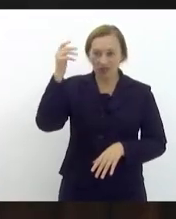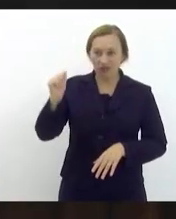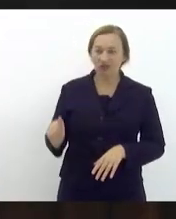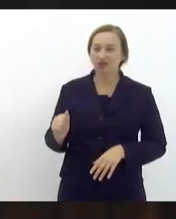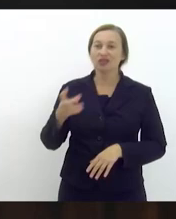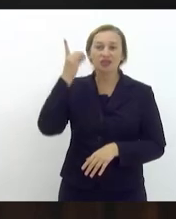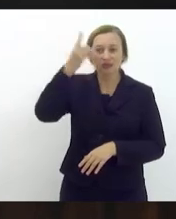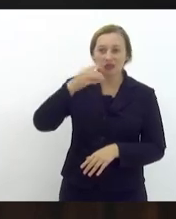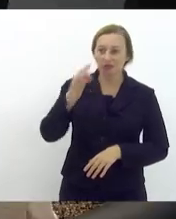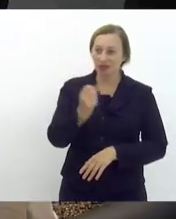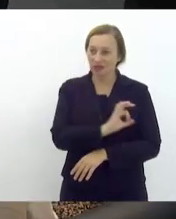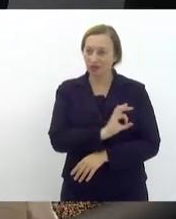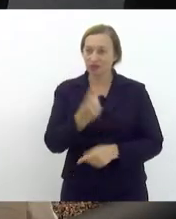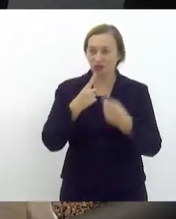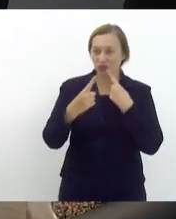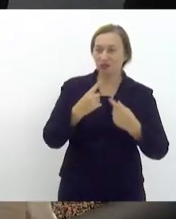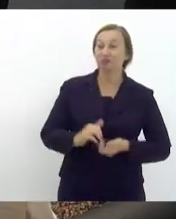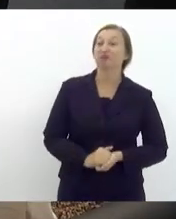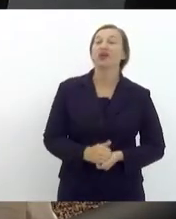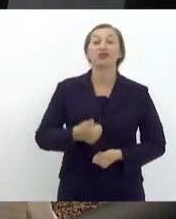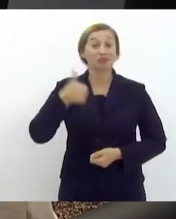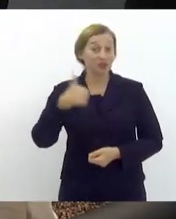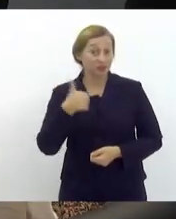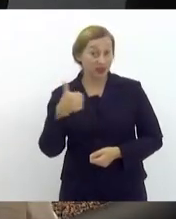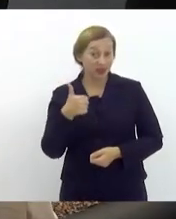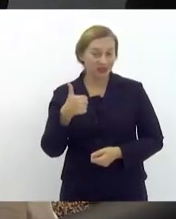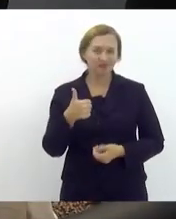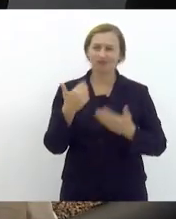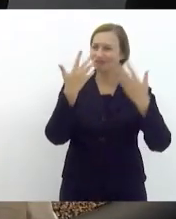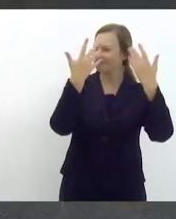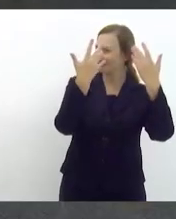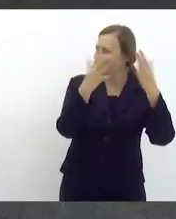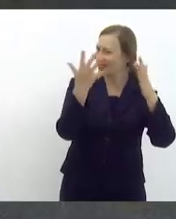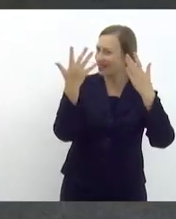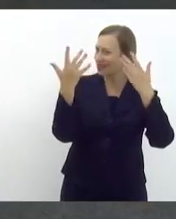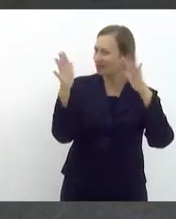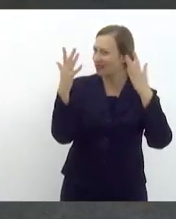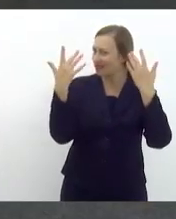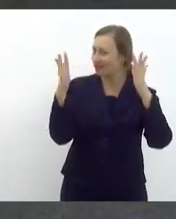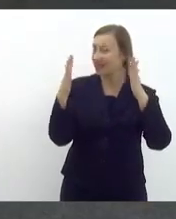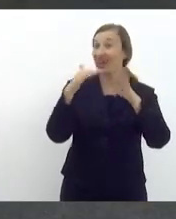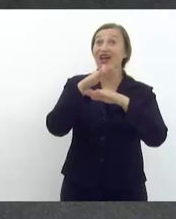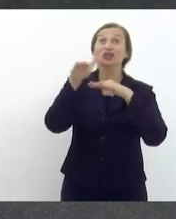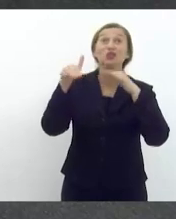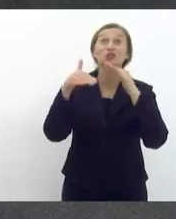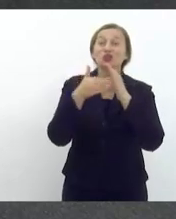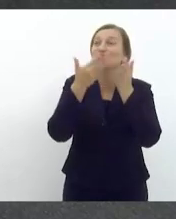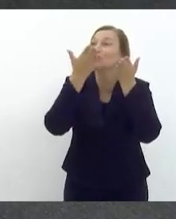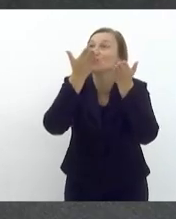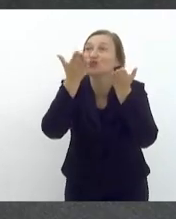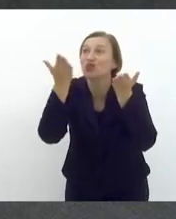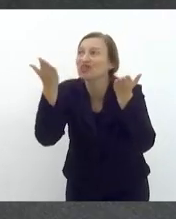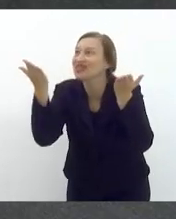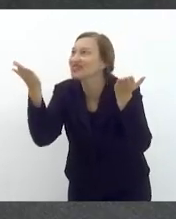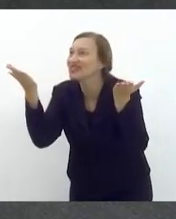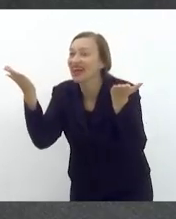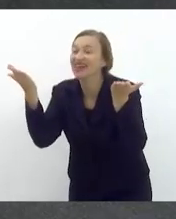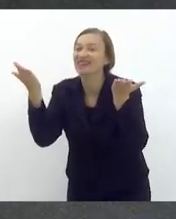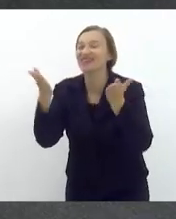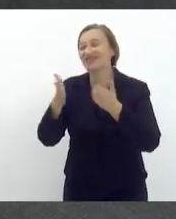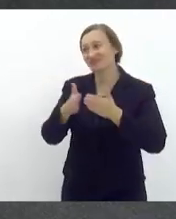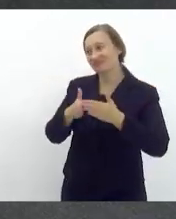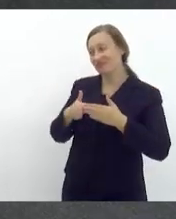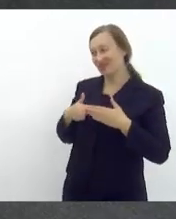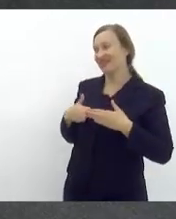Marta Rocha para discutir bom Primeiro lugar eu quero cumprimentar a todas vocês me permitam dizer